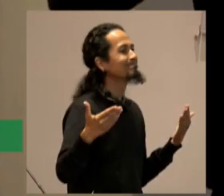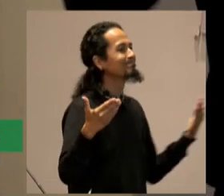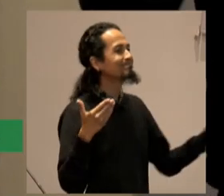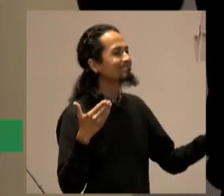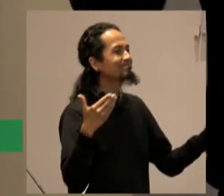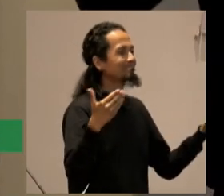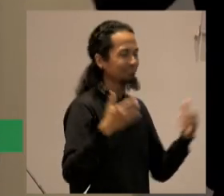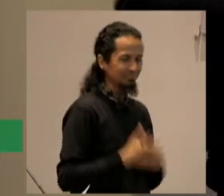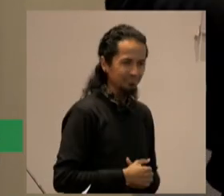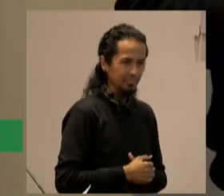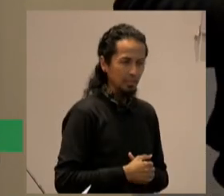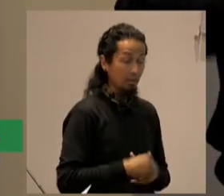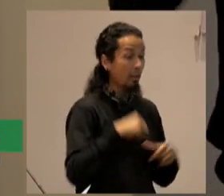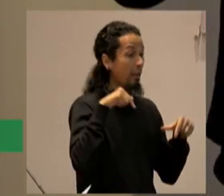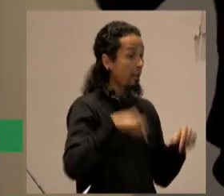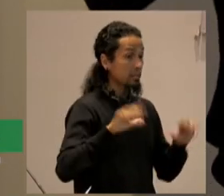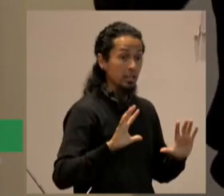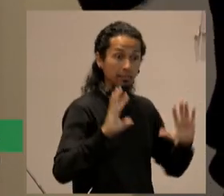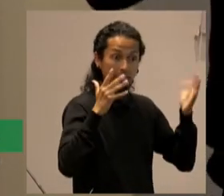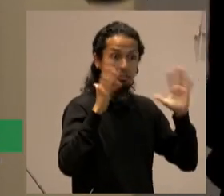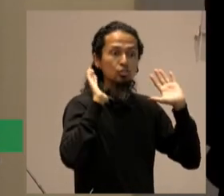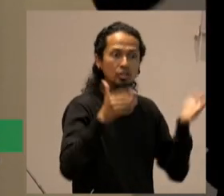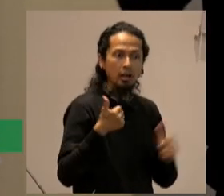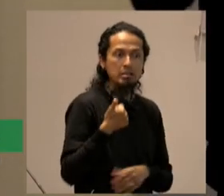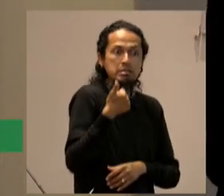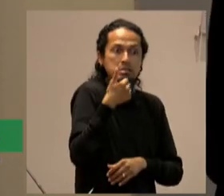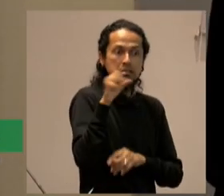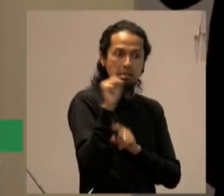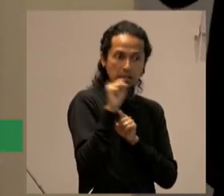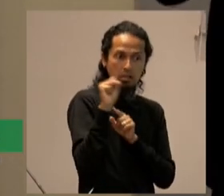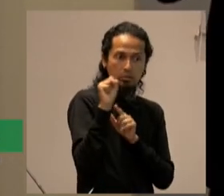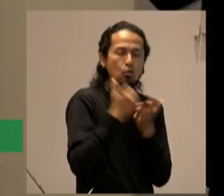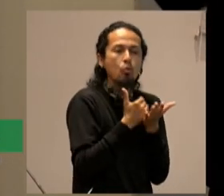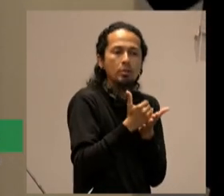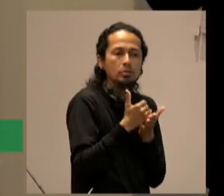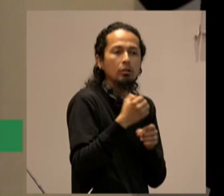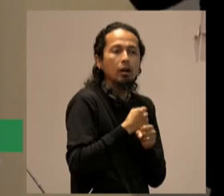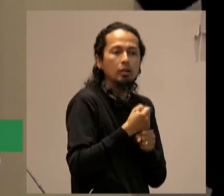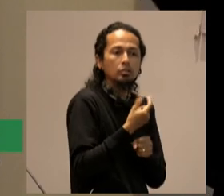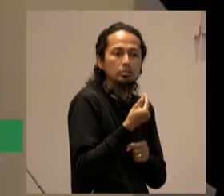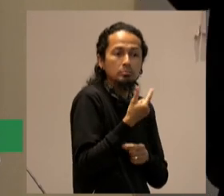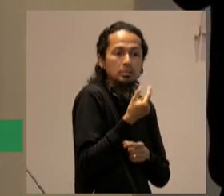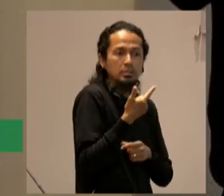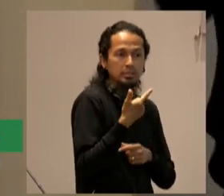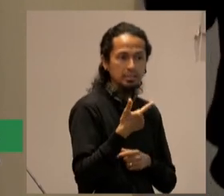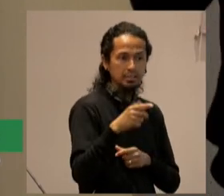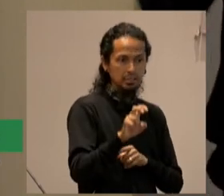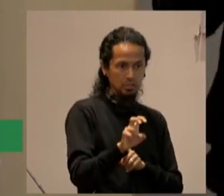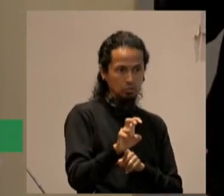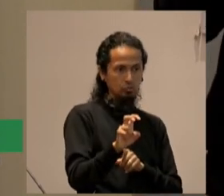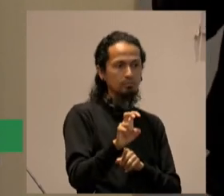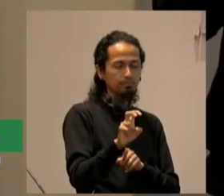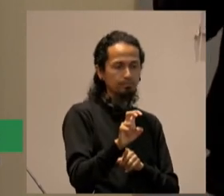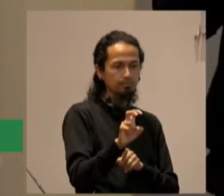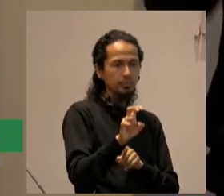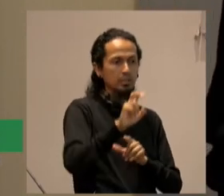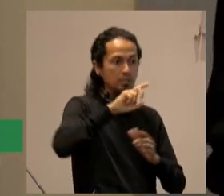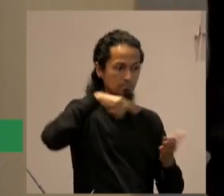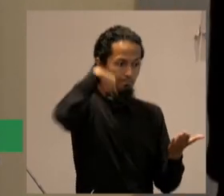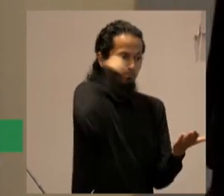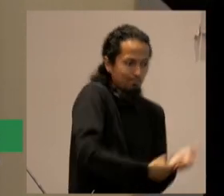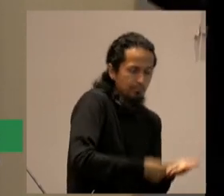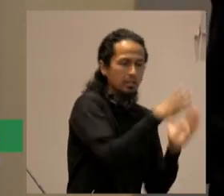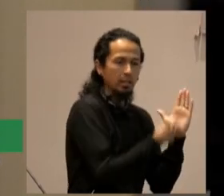sua 18ª edição, teve início em 2005 e se firmou no calendário municipal como um